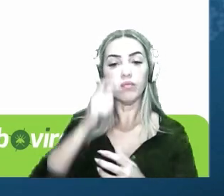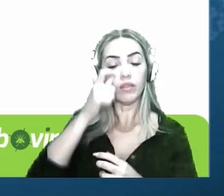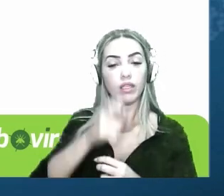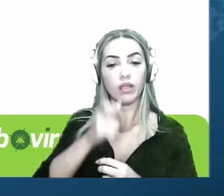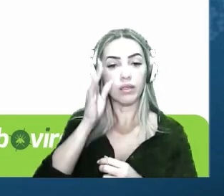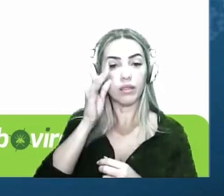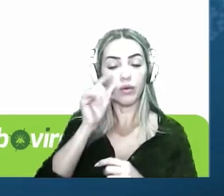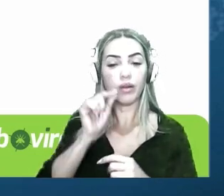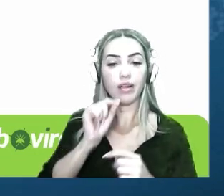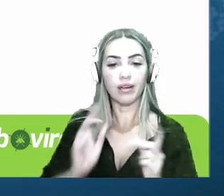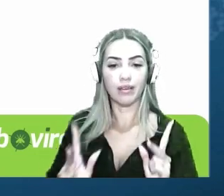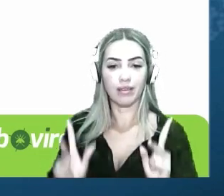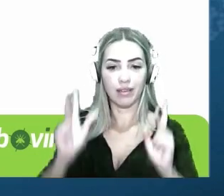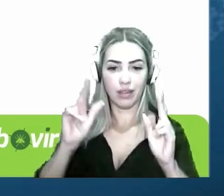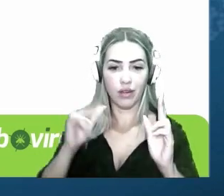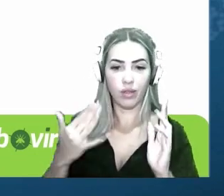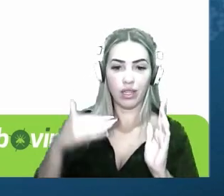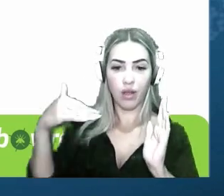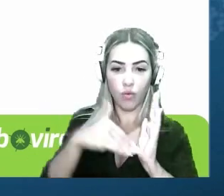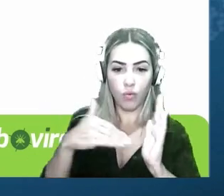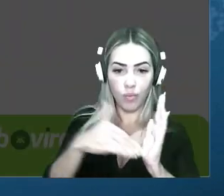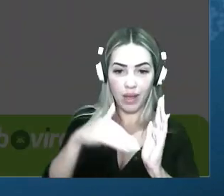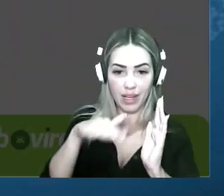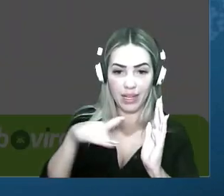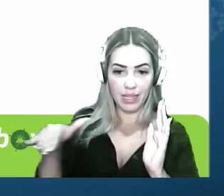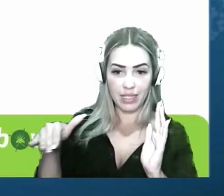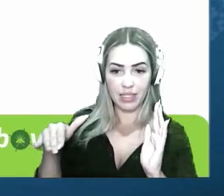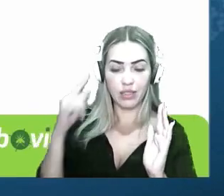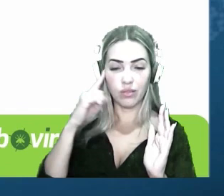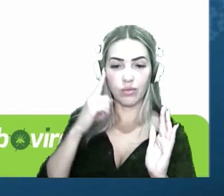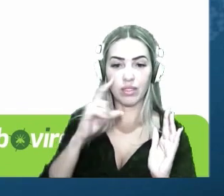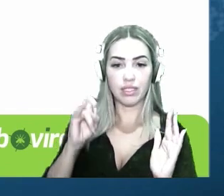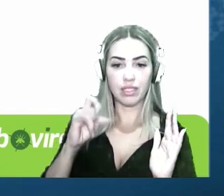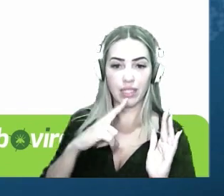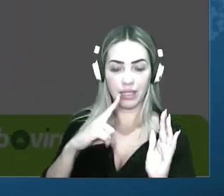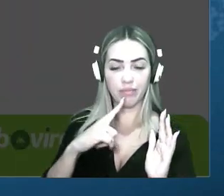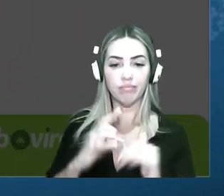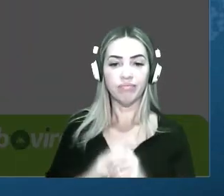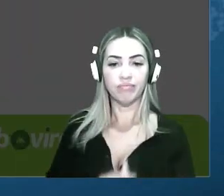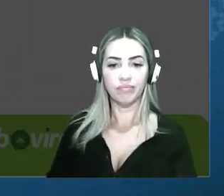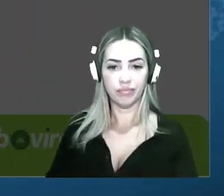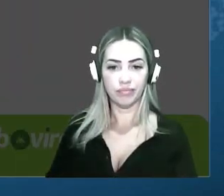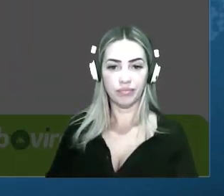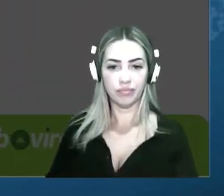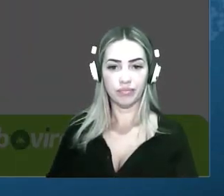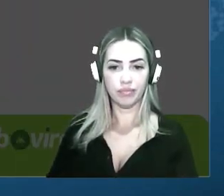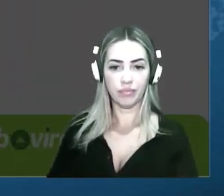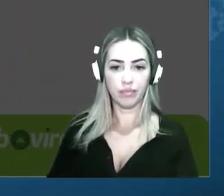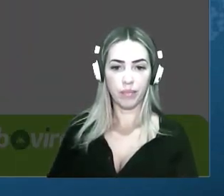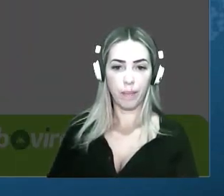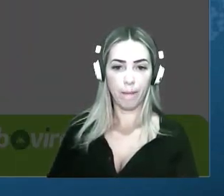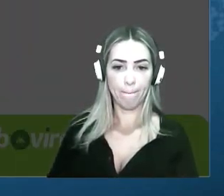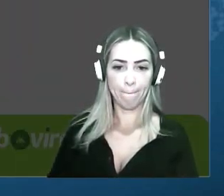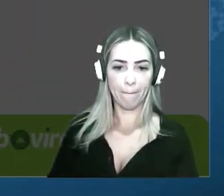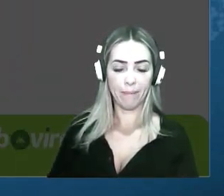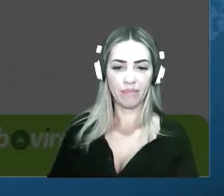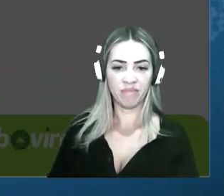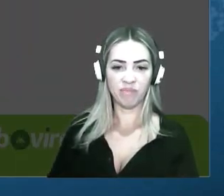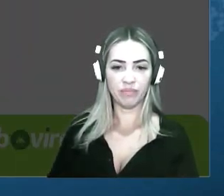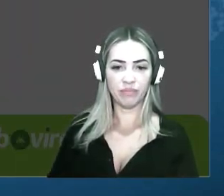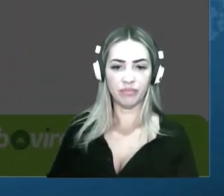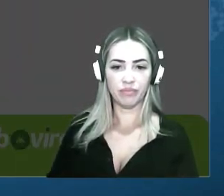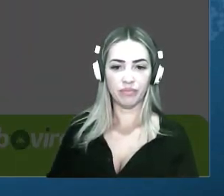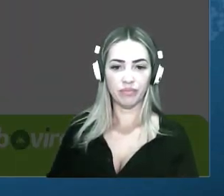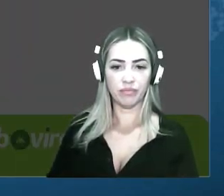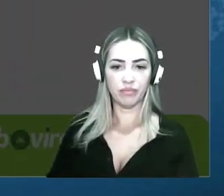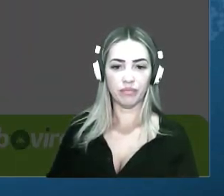corte, quando a última criança... Eu não sei se eu tenho um pointer aqui. Ai, nossa, que complexo esse pointer. Quando a